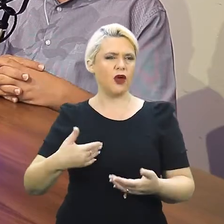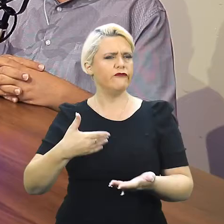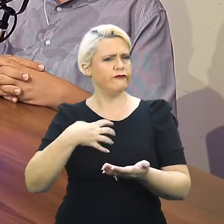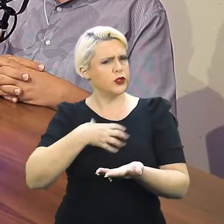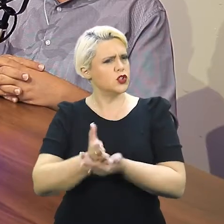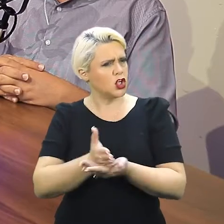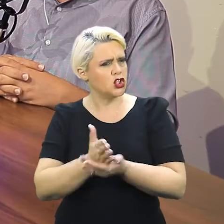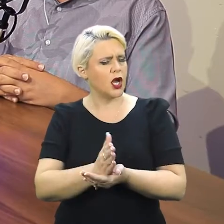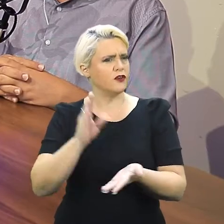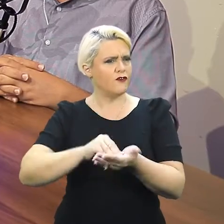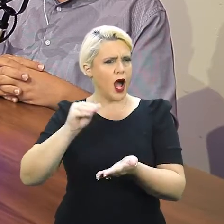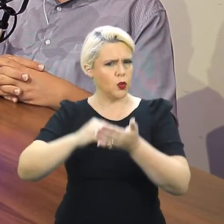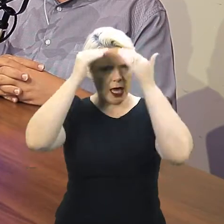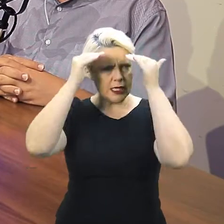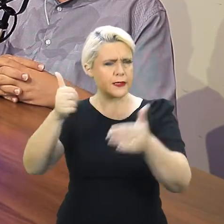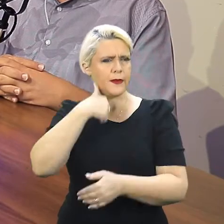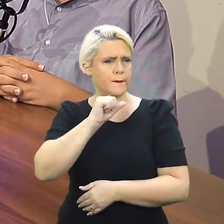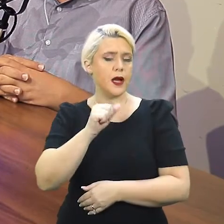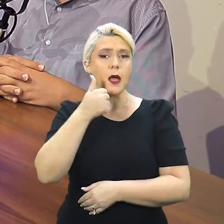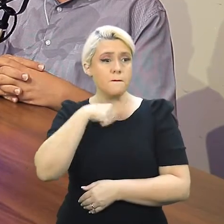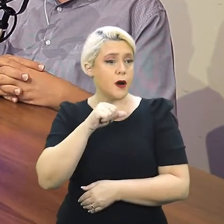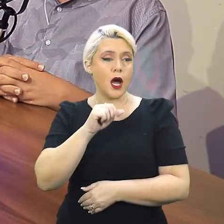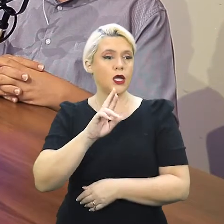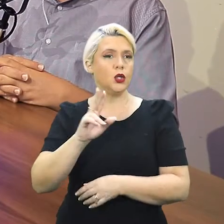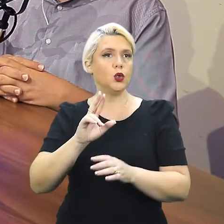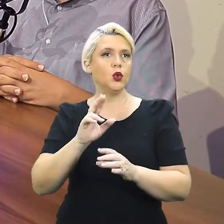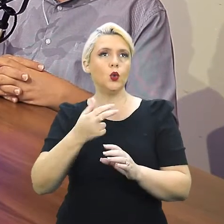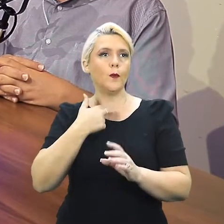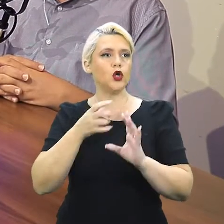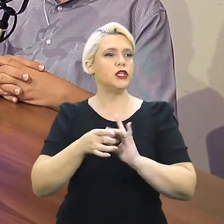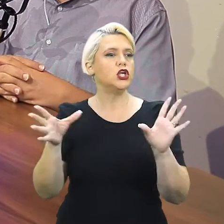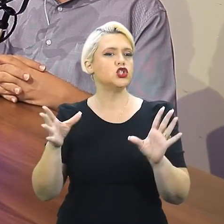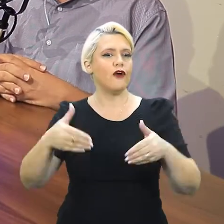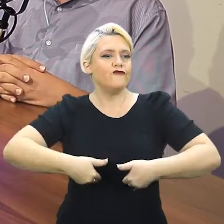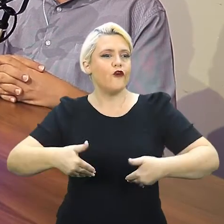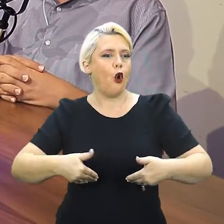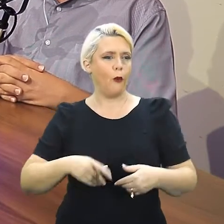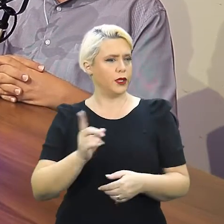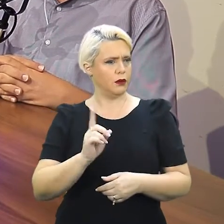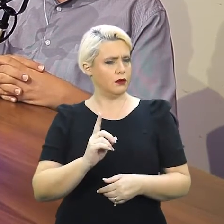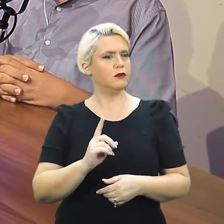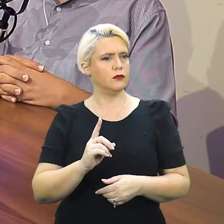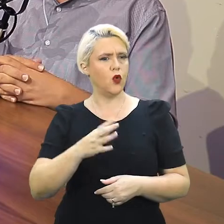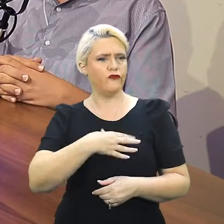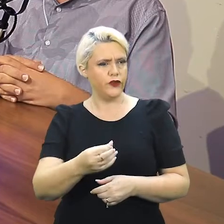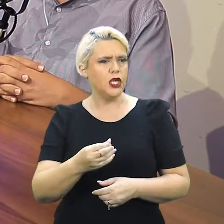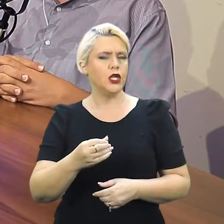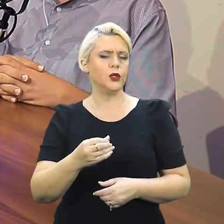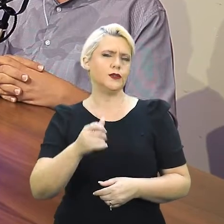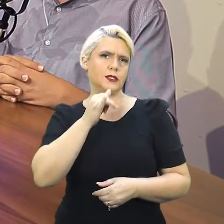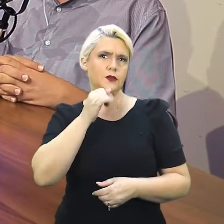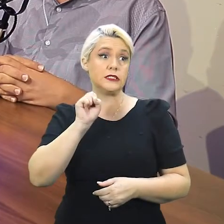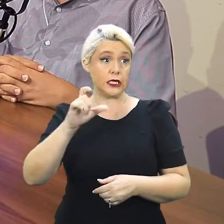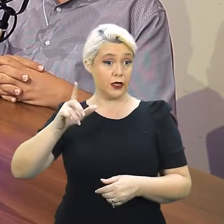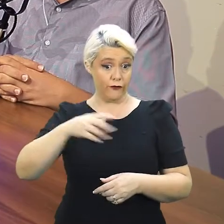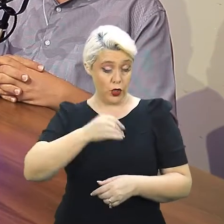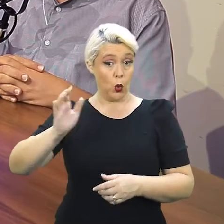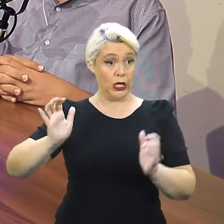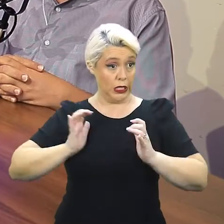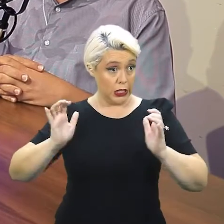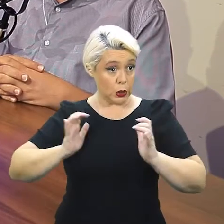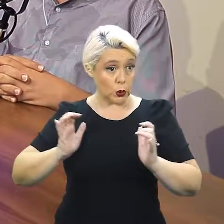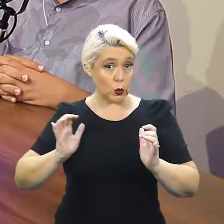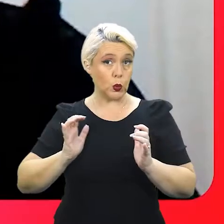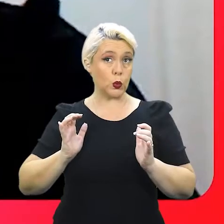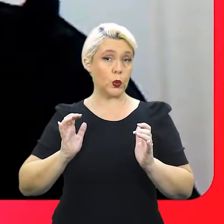é um desrespeito à sua mãe. Mãe não deixa filho passar fome. Sempre dá um jeito. Um filho rico, Antônio José,